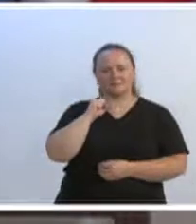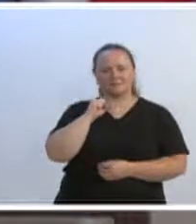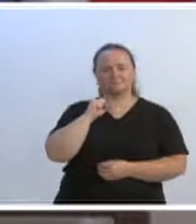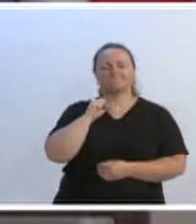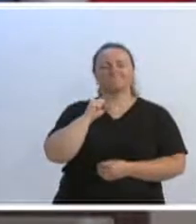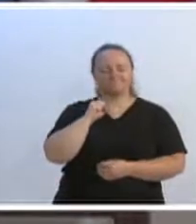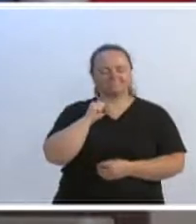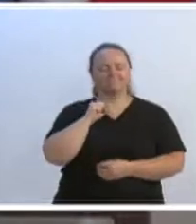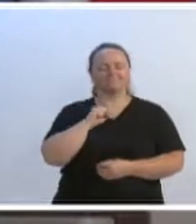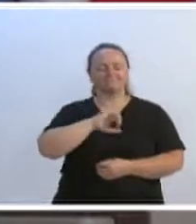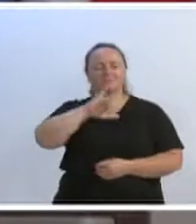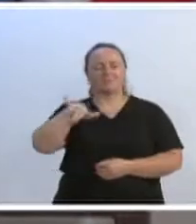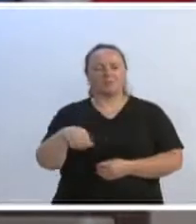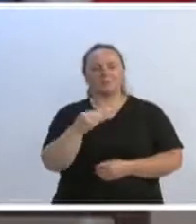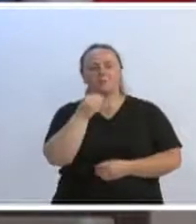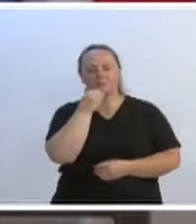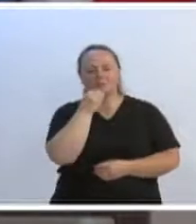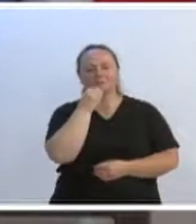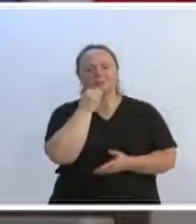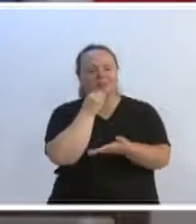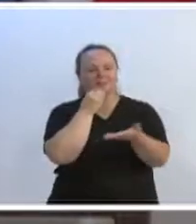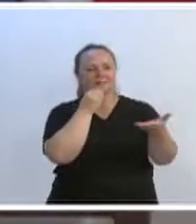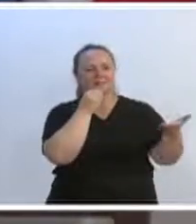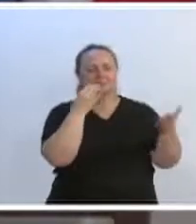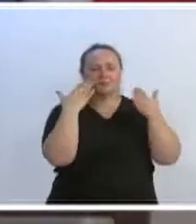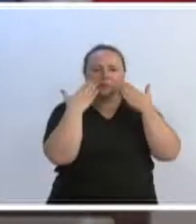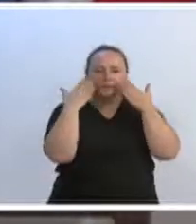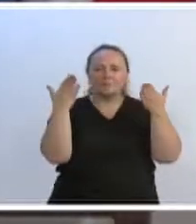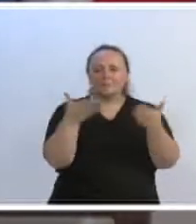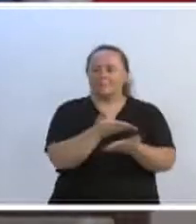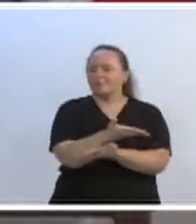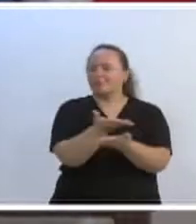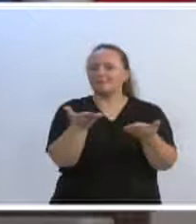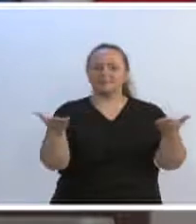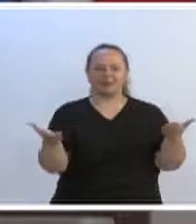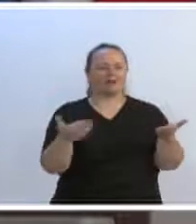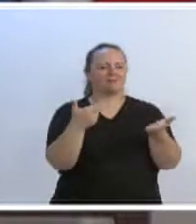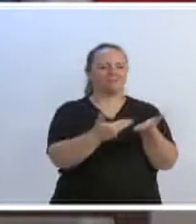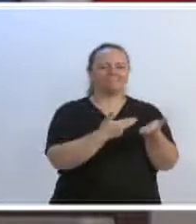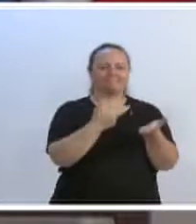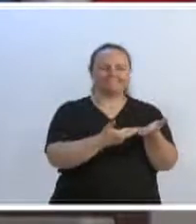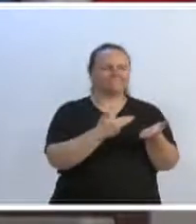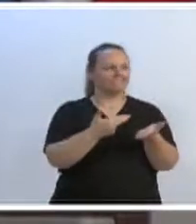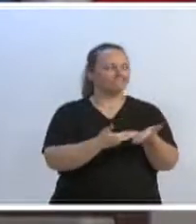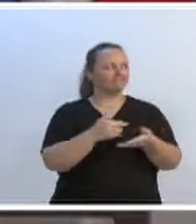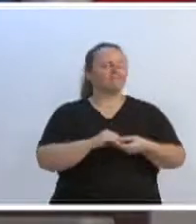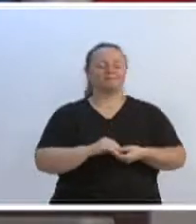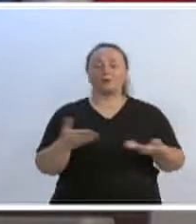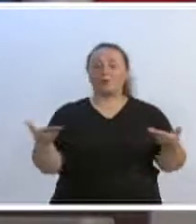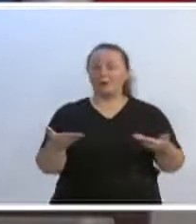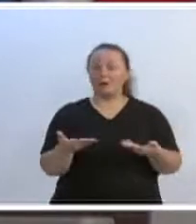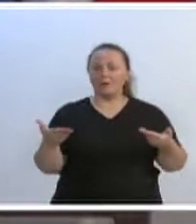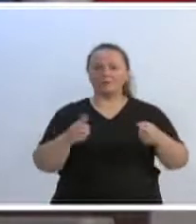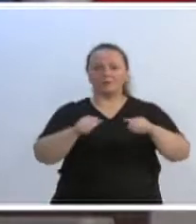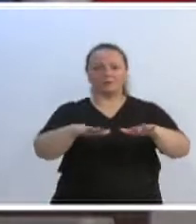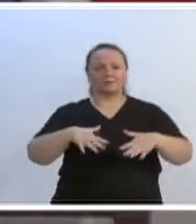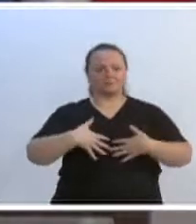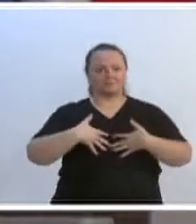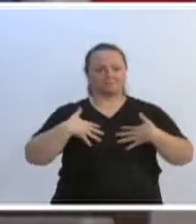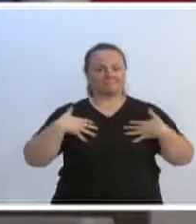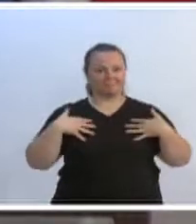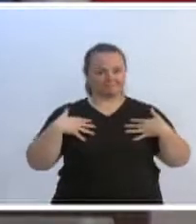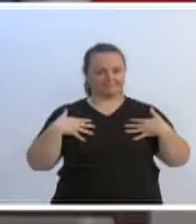revista como um objeto de apoio, de pesquisa. E esses prêmios se estendem